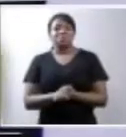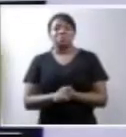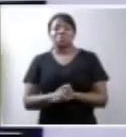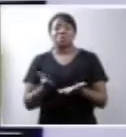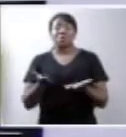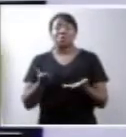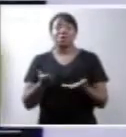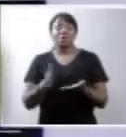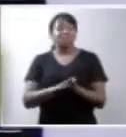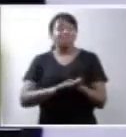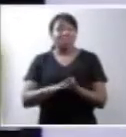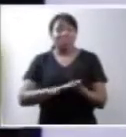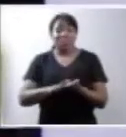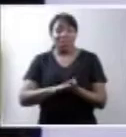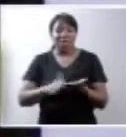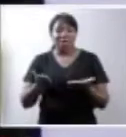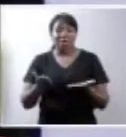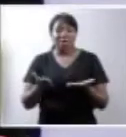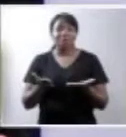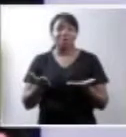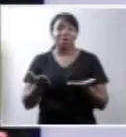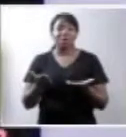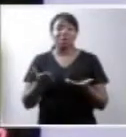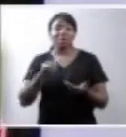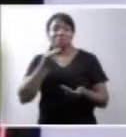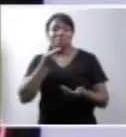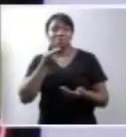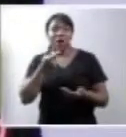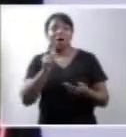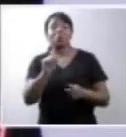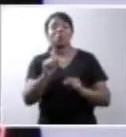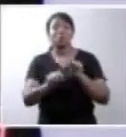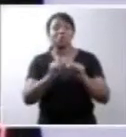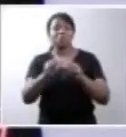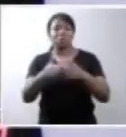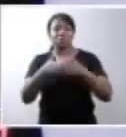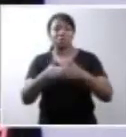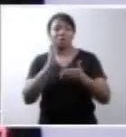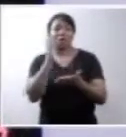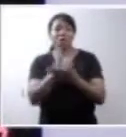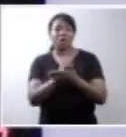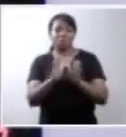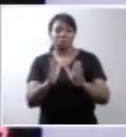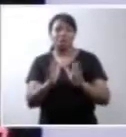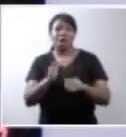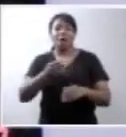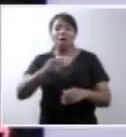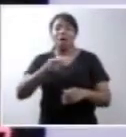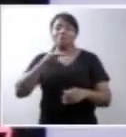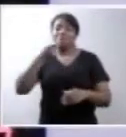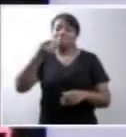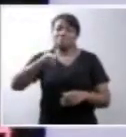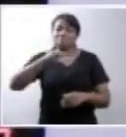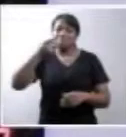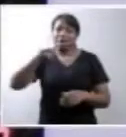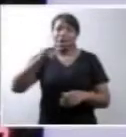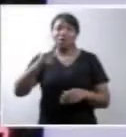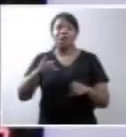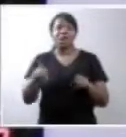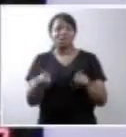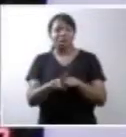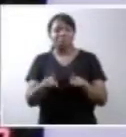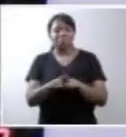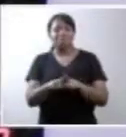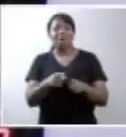atreveria a mutilar, pedindo que encerrasse a exposição, a